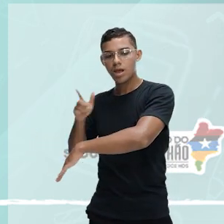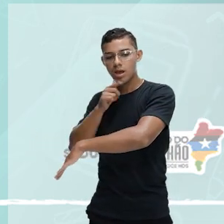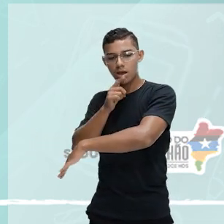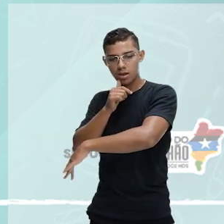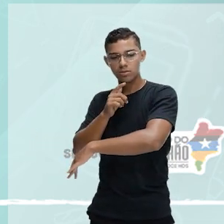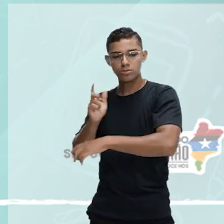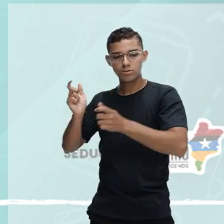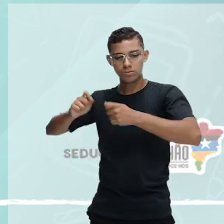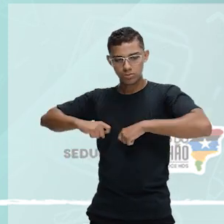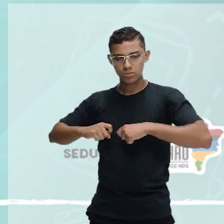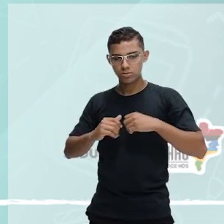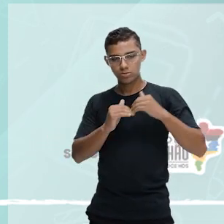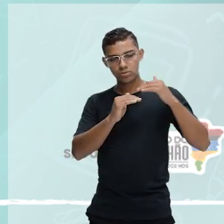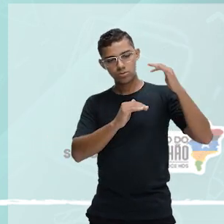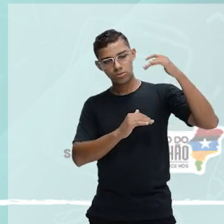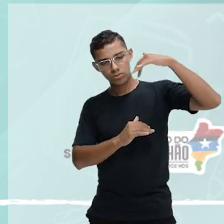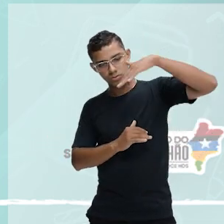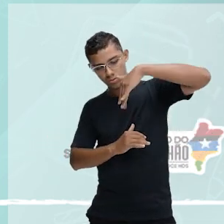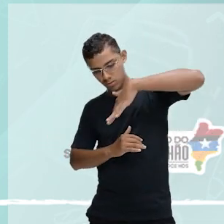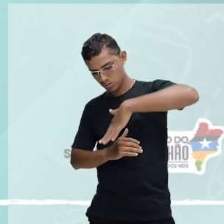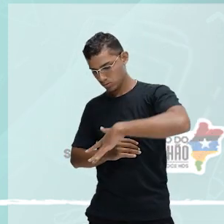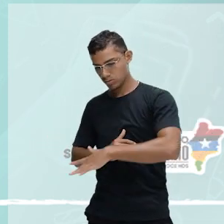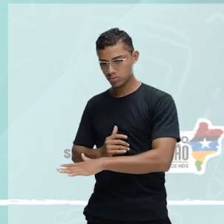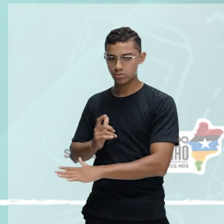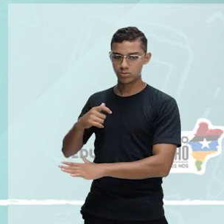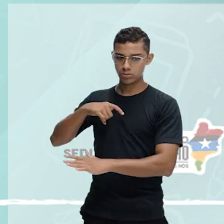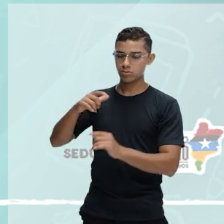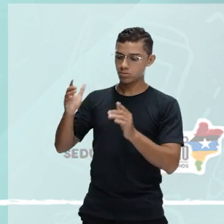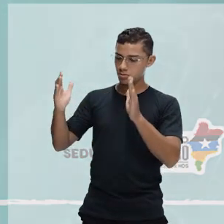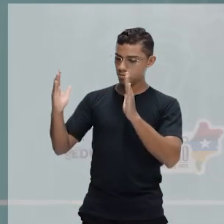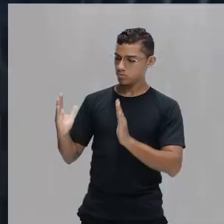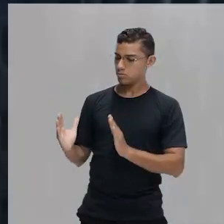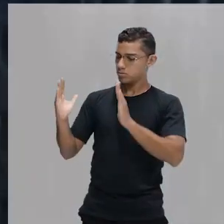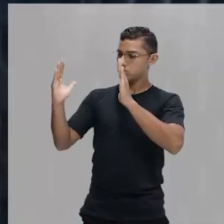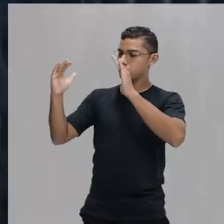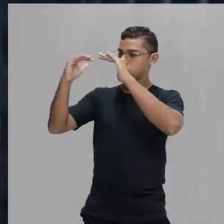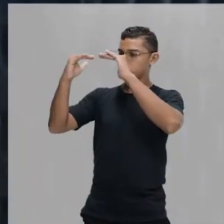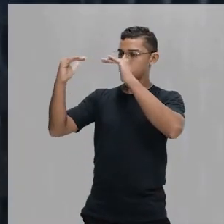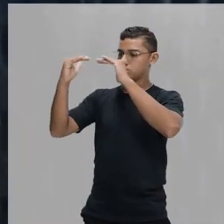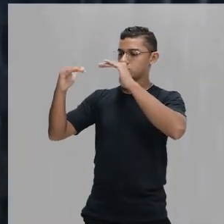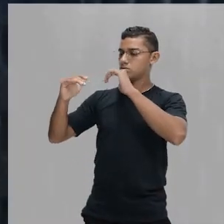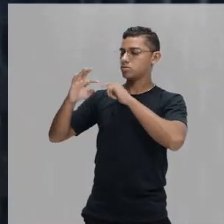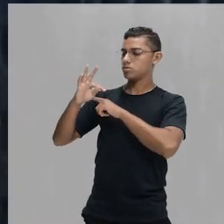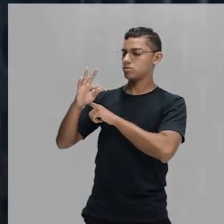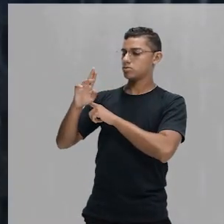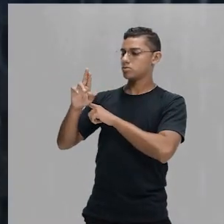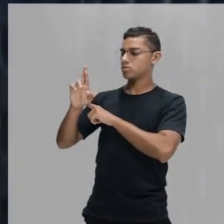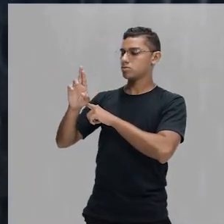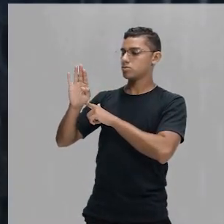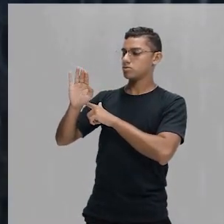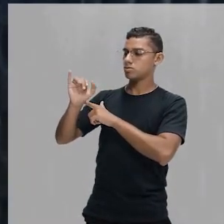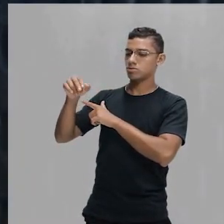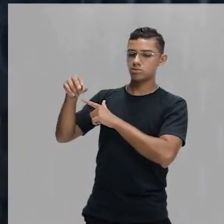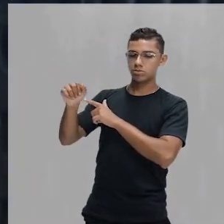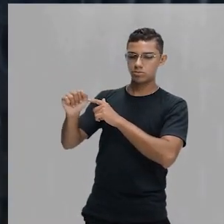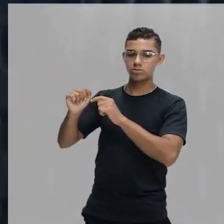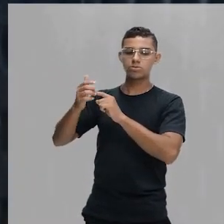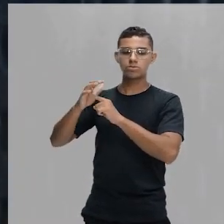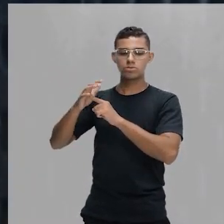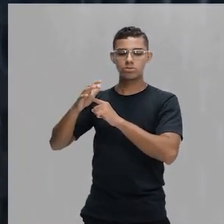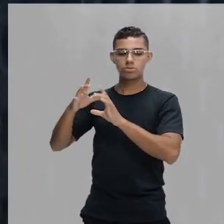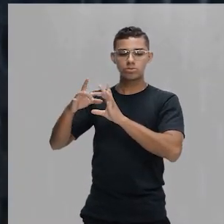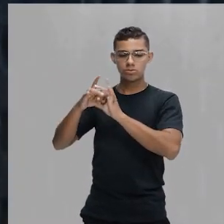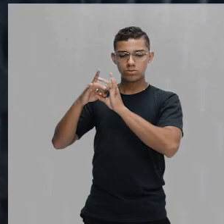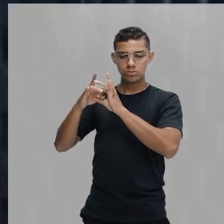aí desta água, vai girar uma turbina e essa turbina ela está aqui conectada a um